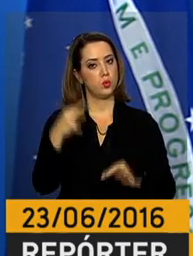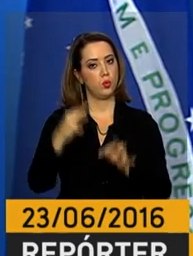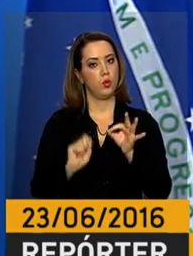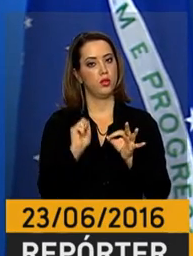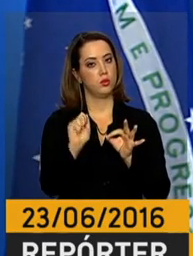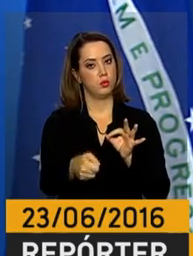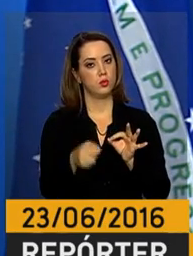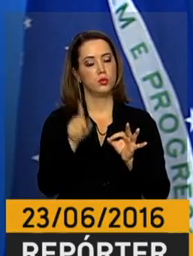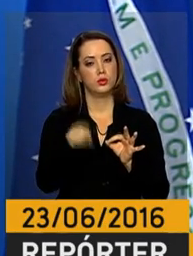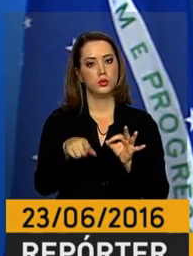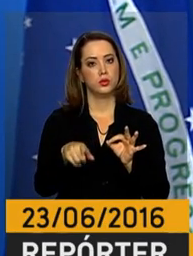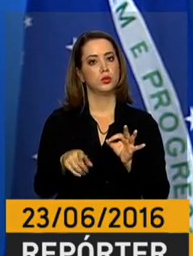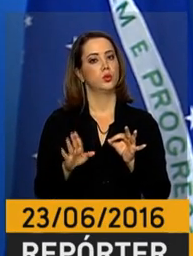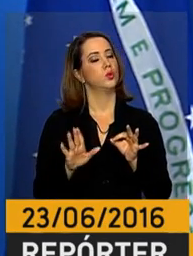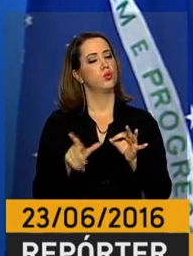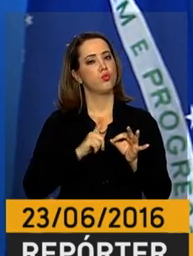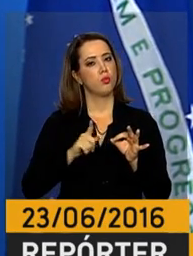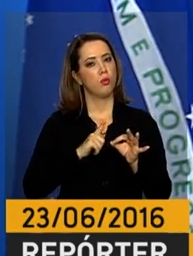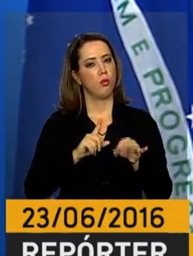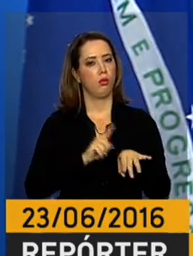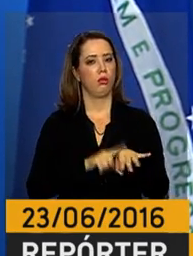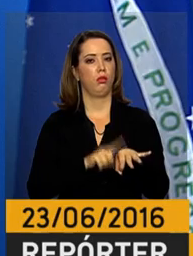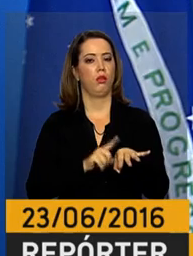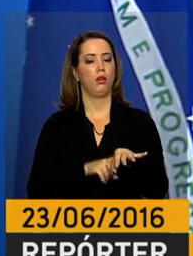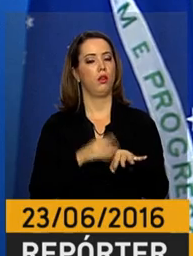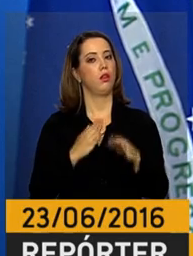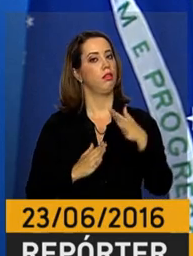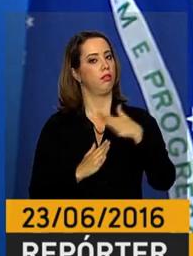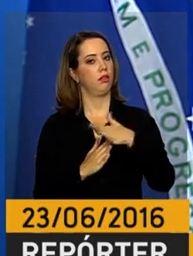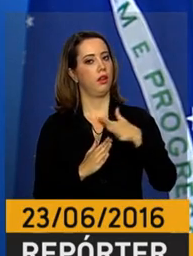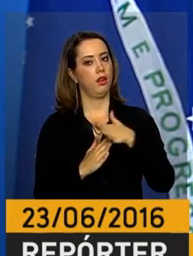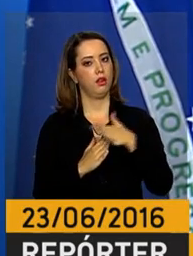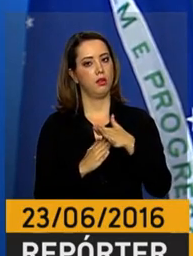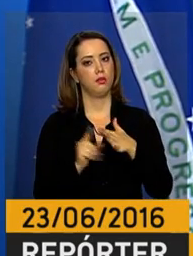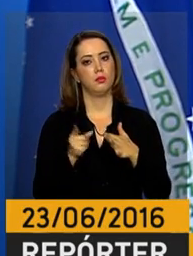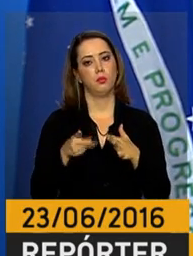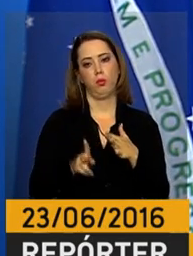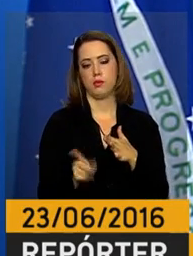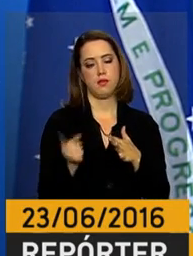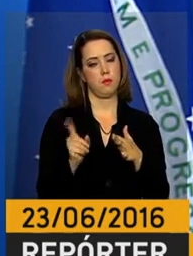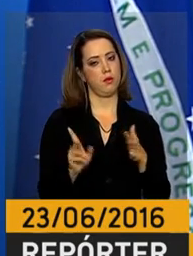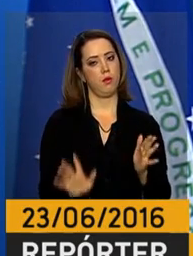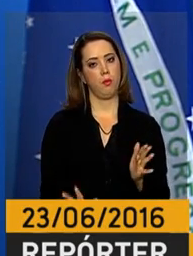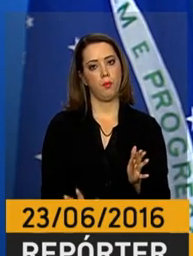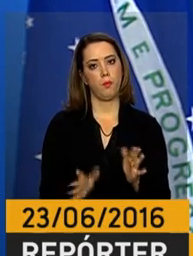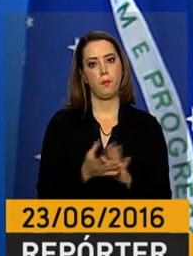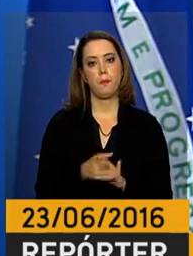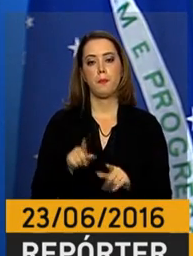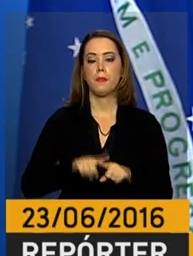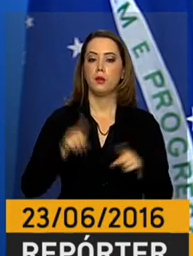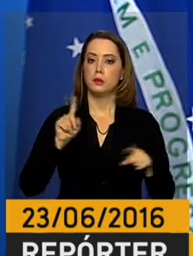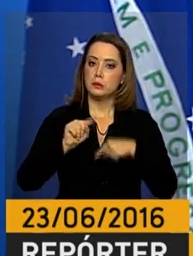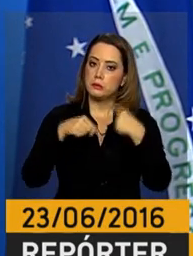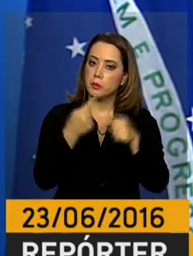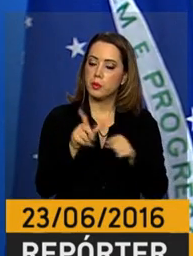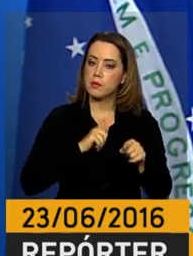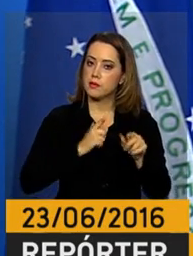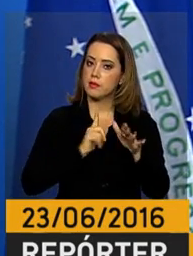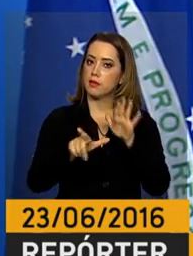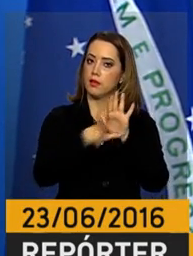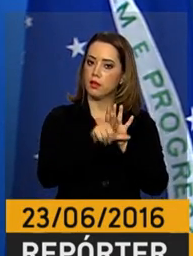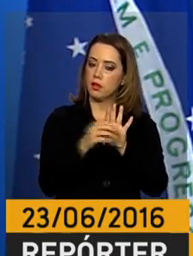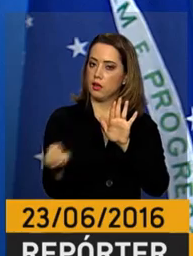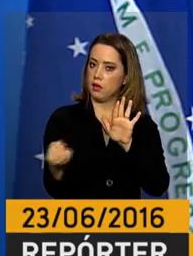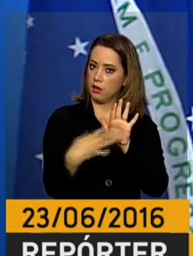limitada ela deixa de produzir efeitos tão pronto sobrevier Norma reguladora editada pelo